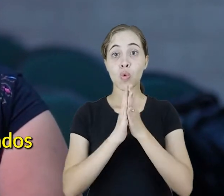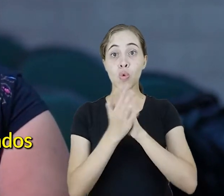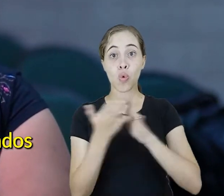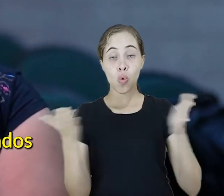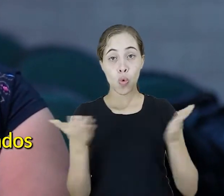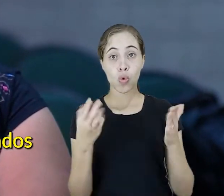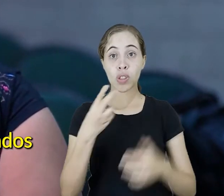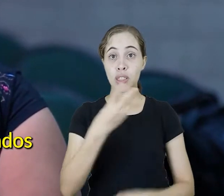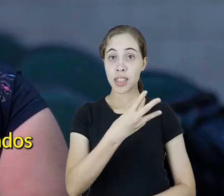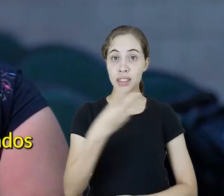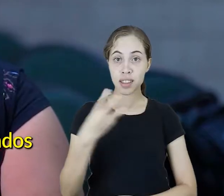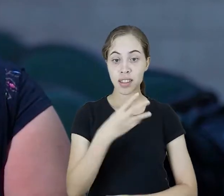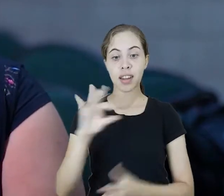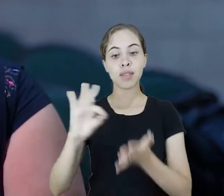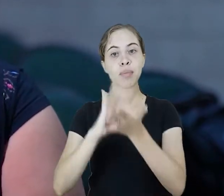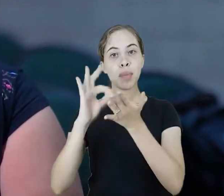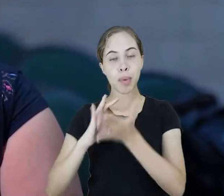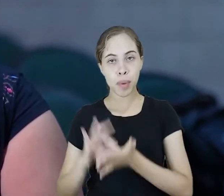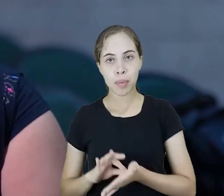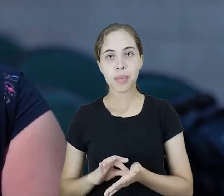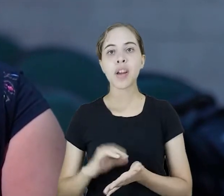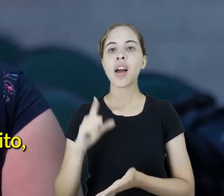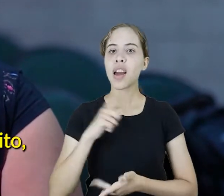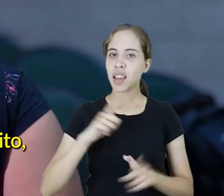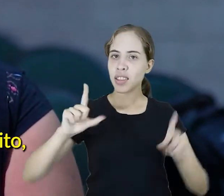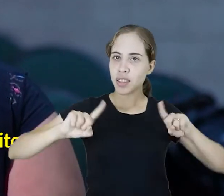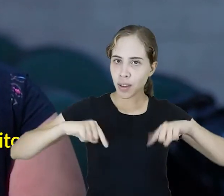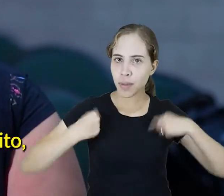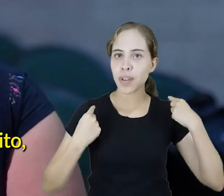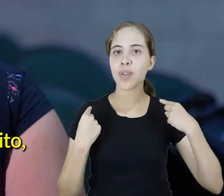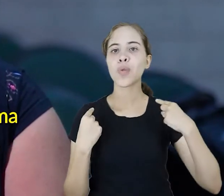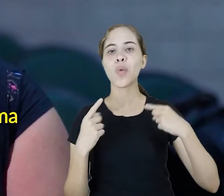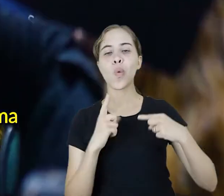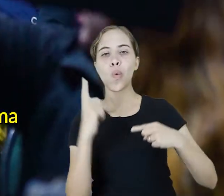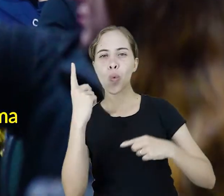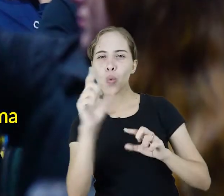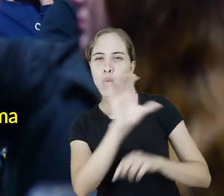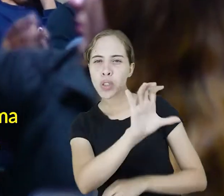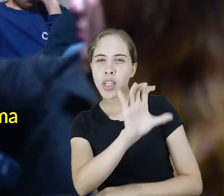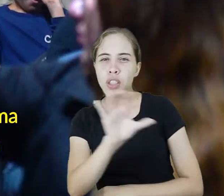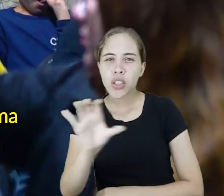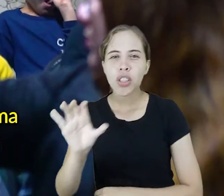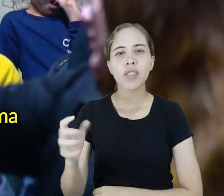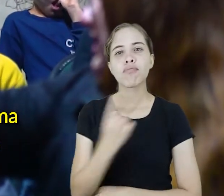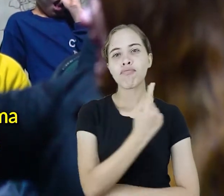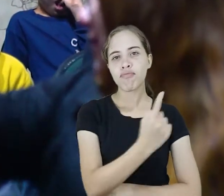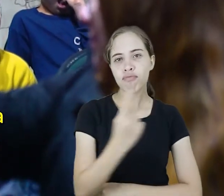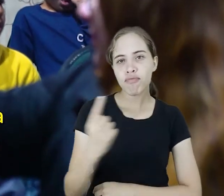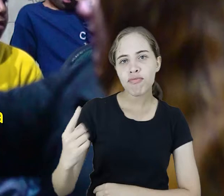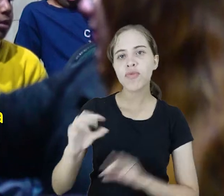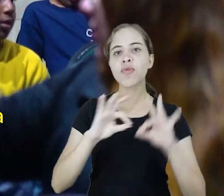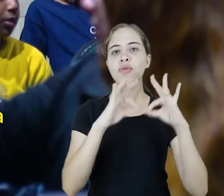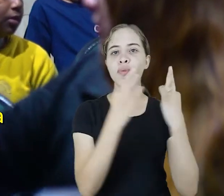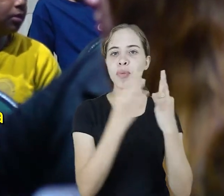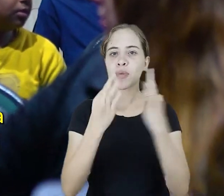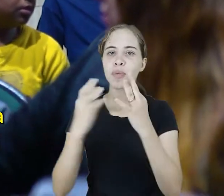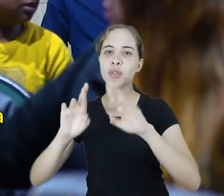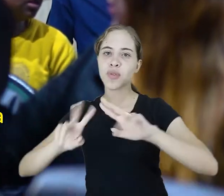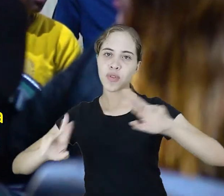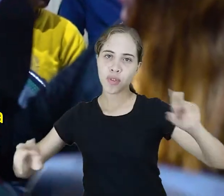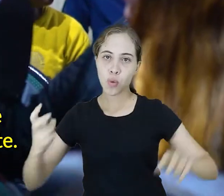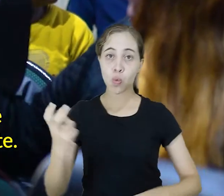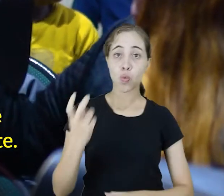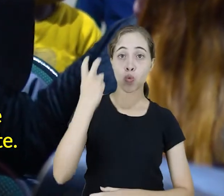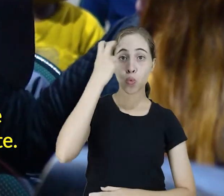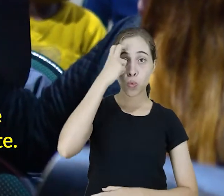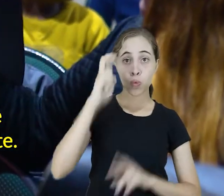são 33 matriculados, é um desafio. Cada um é de um jeito, cada um vem de uma família diferente, cada um tem uma cultura